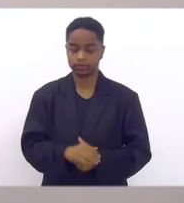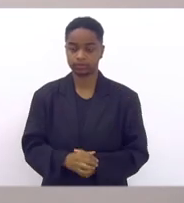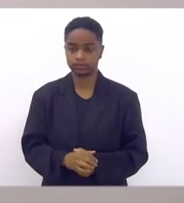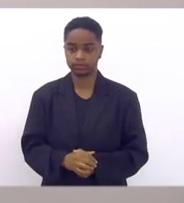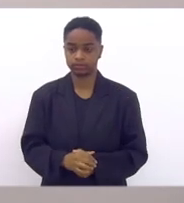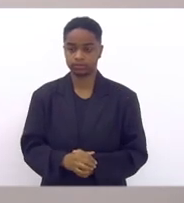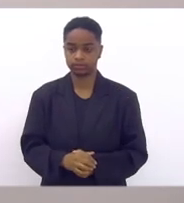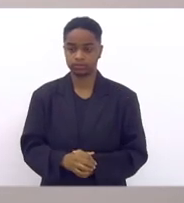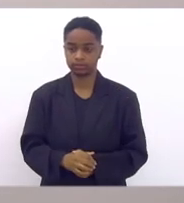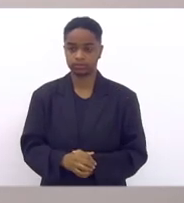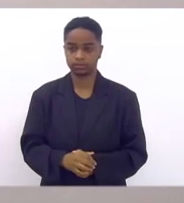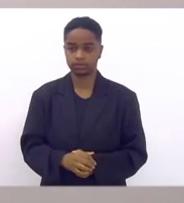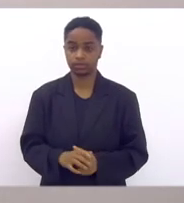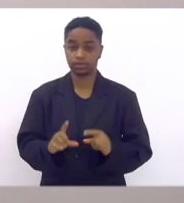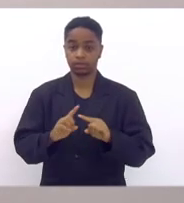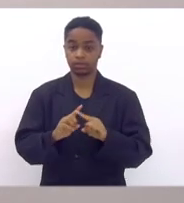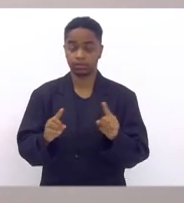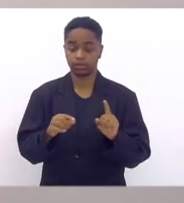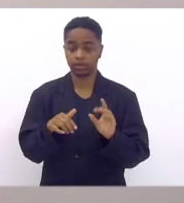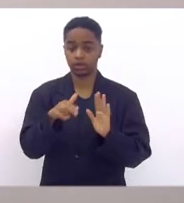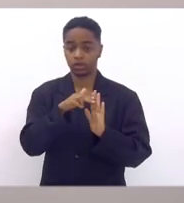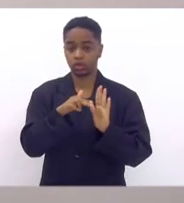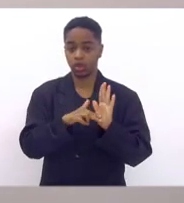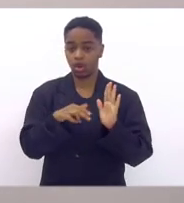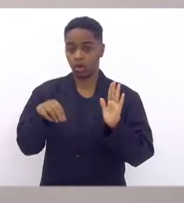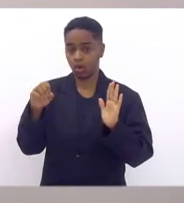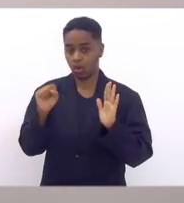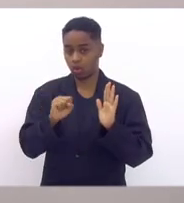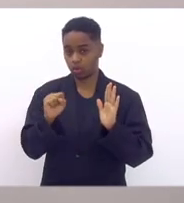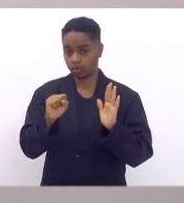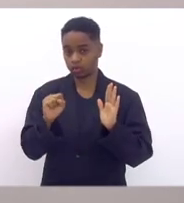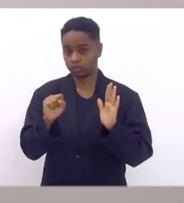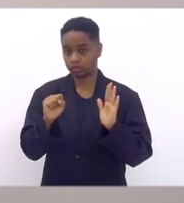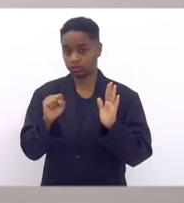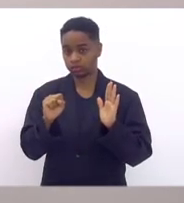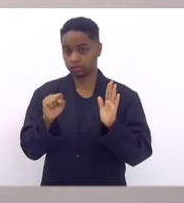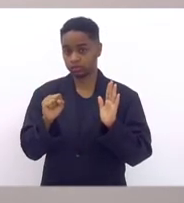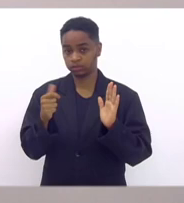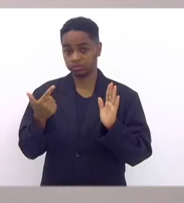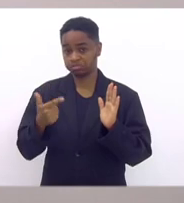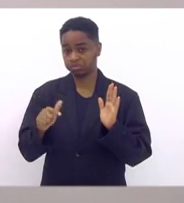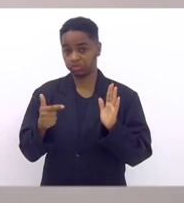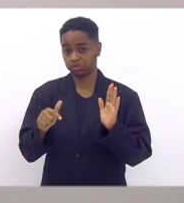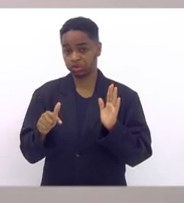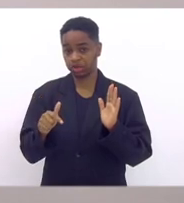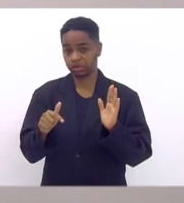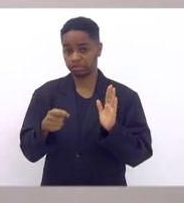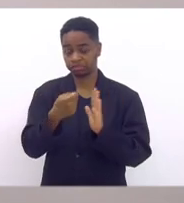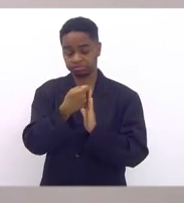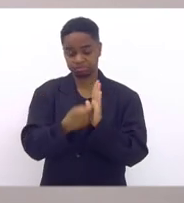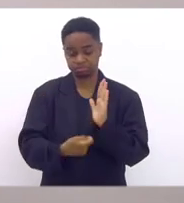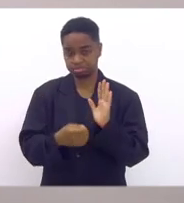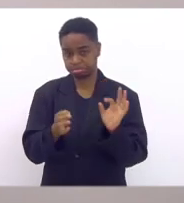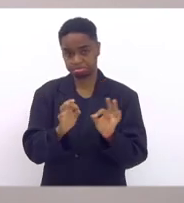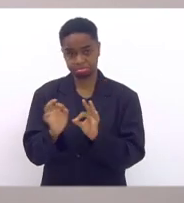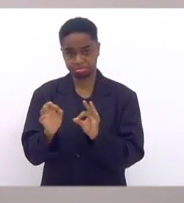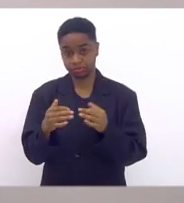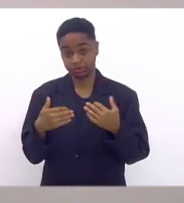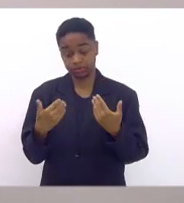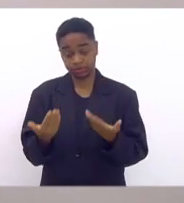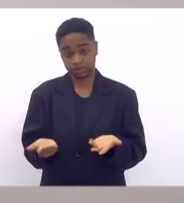problema presidente que a própria Norman 8 ela não tem nenhum tipo de sanção escrita nela ou